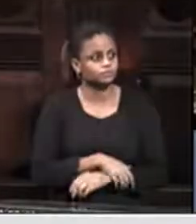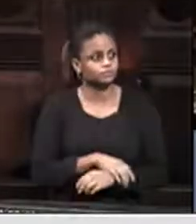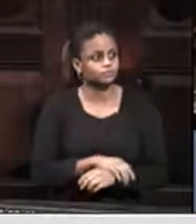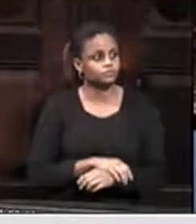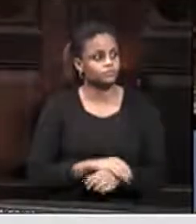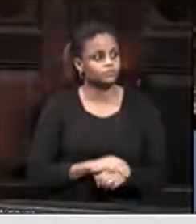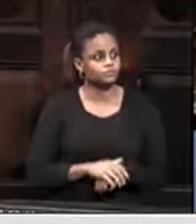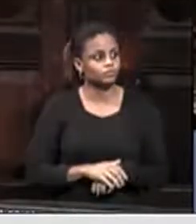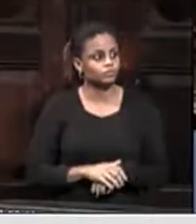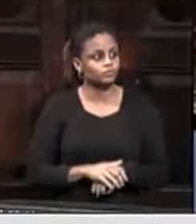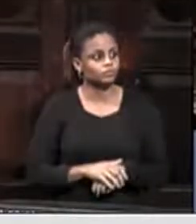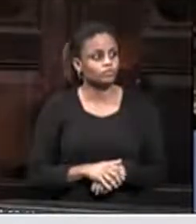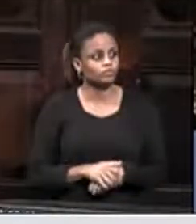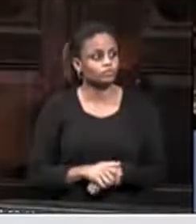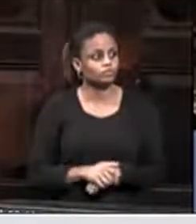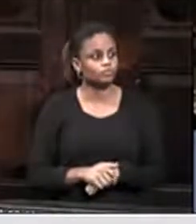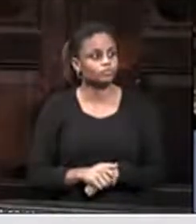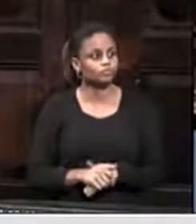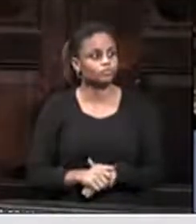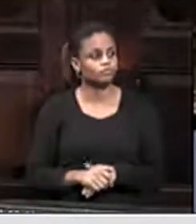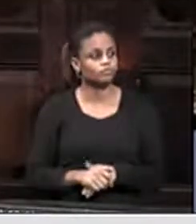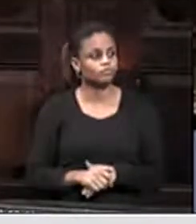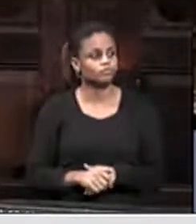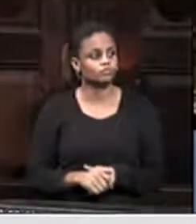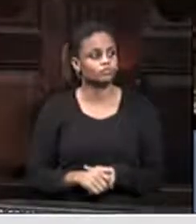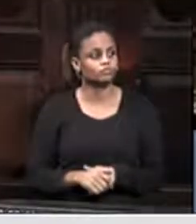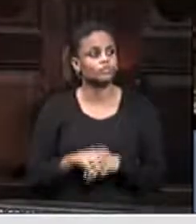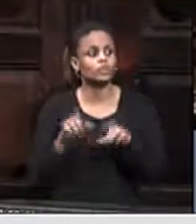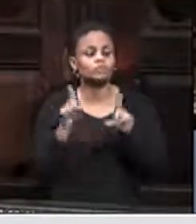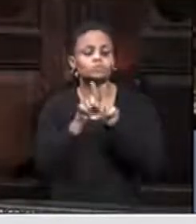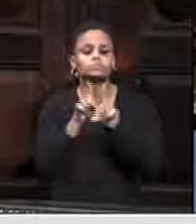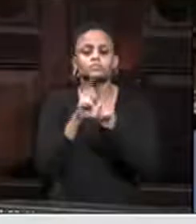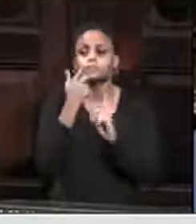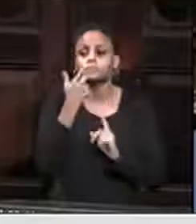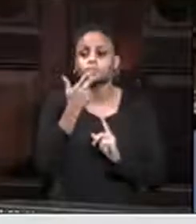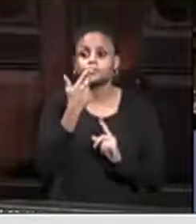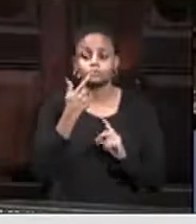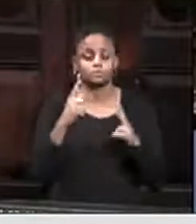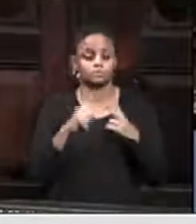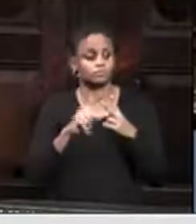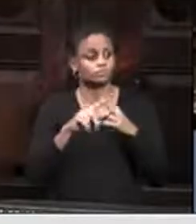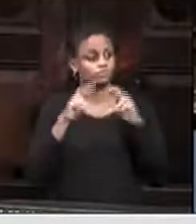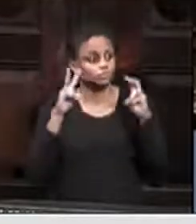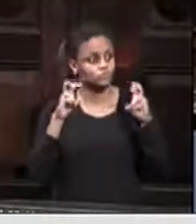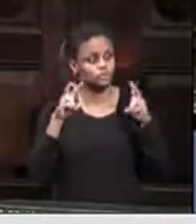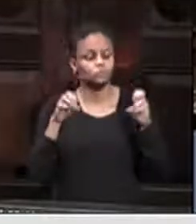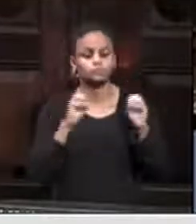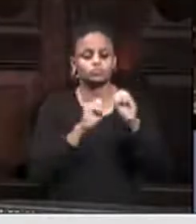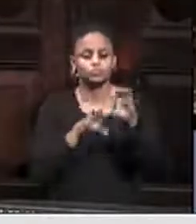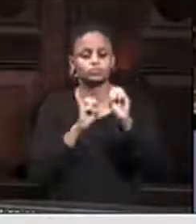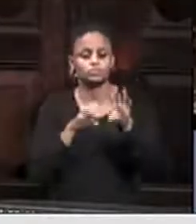também, a nota foi um pouco longa, mas era importante, eu quero também falar de um aspecto da educação no